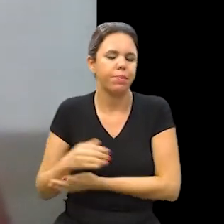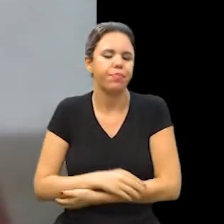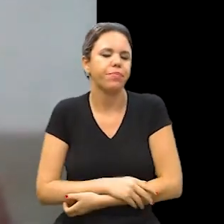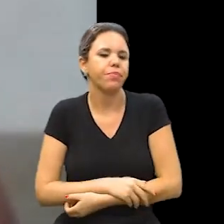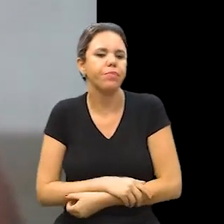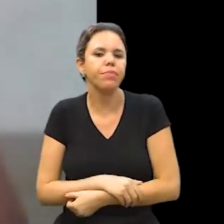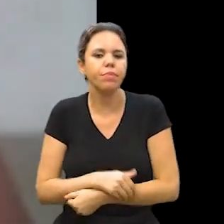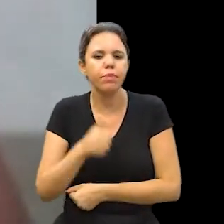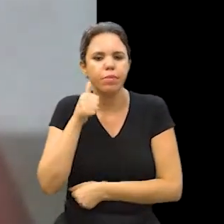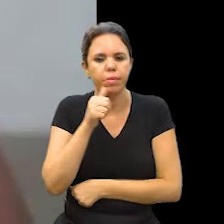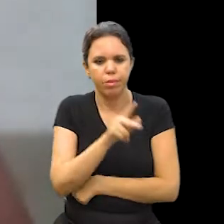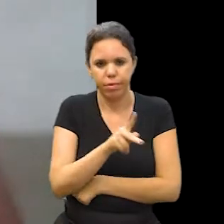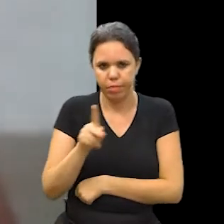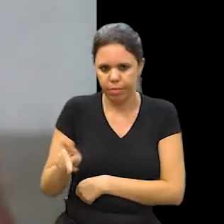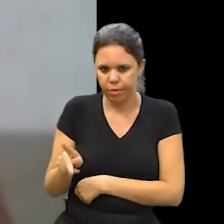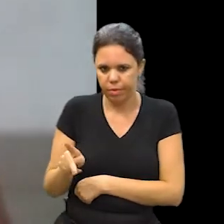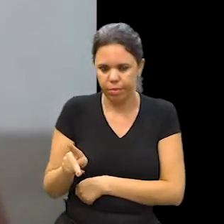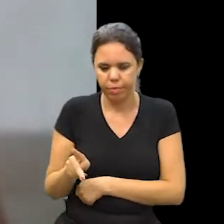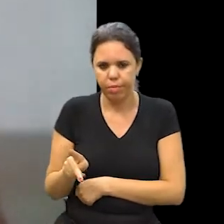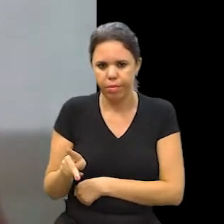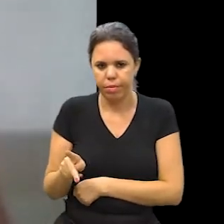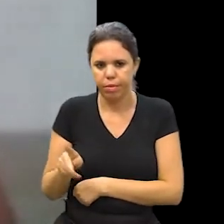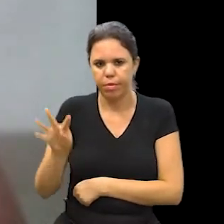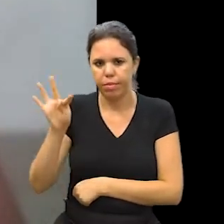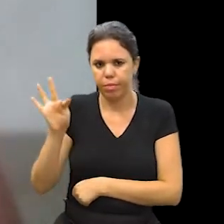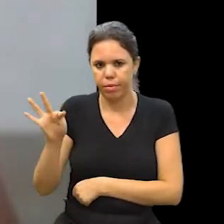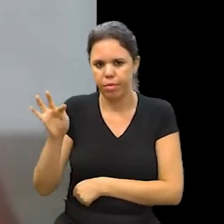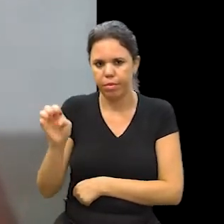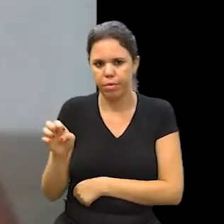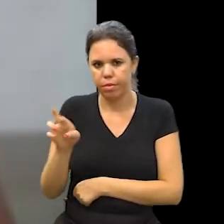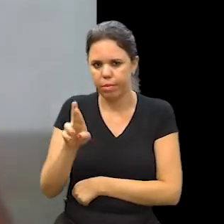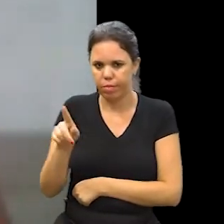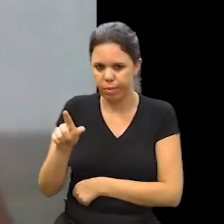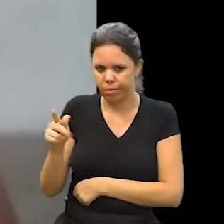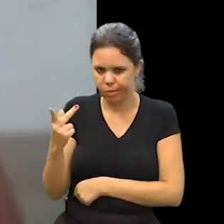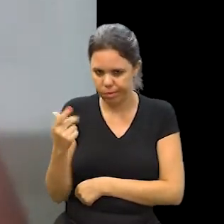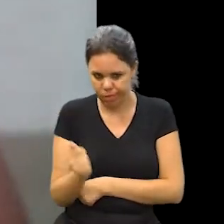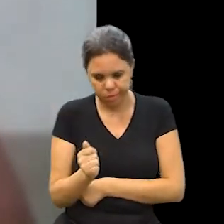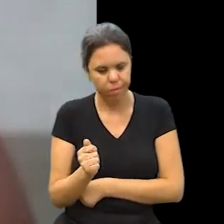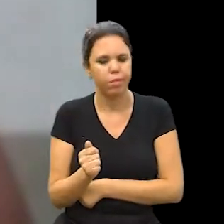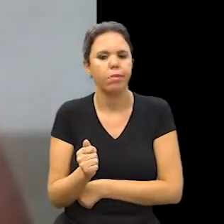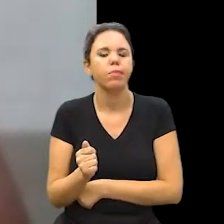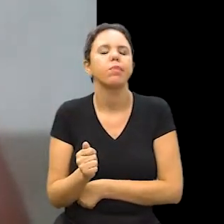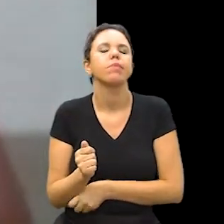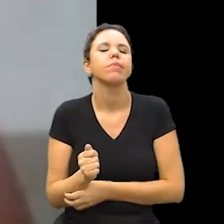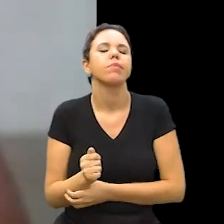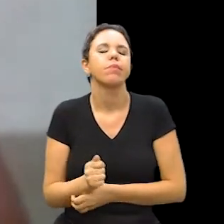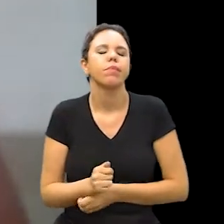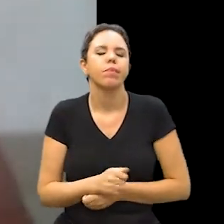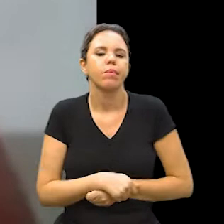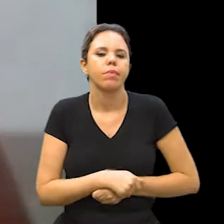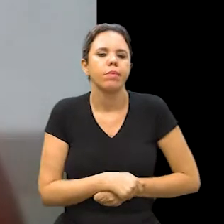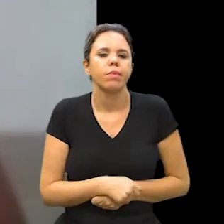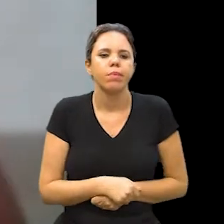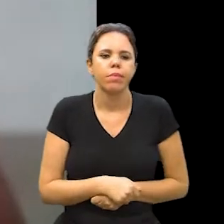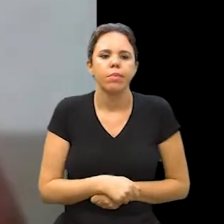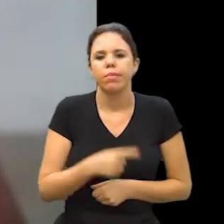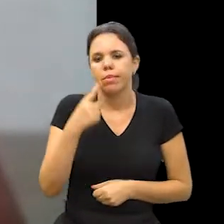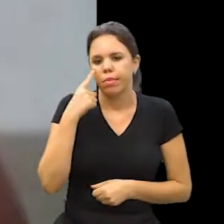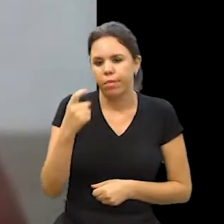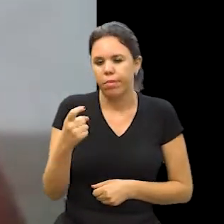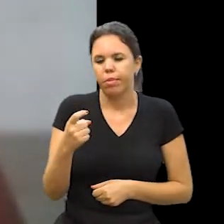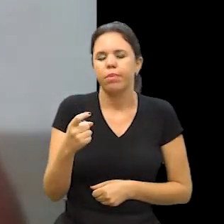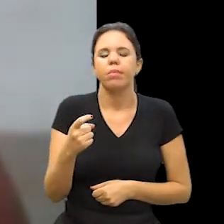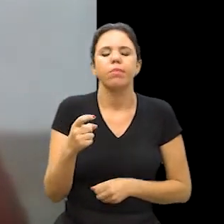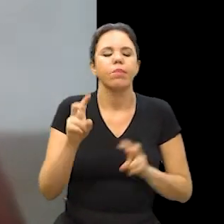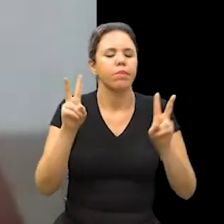uma professora, a professora Terezinha von Zuben, né, que se interessava muito por